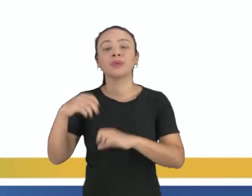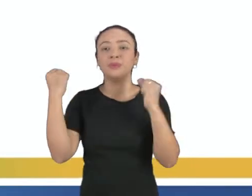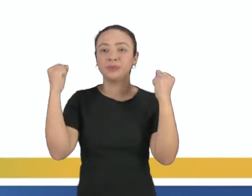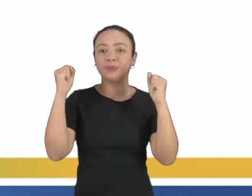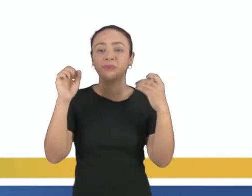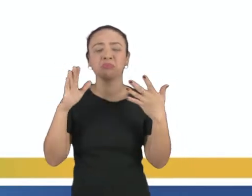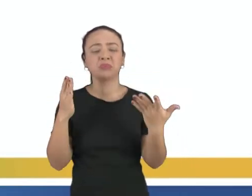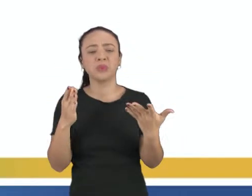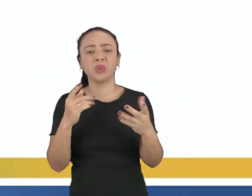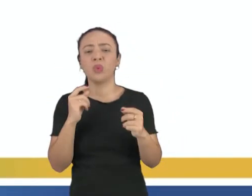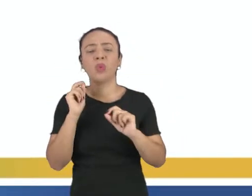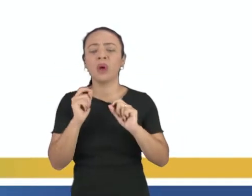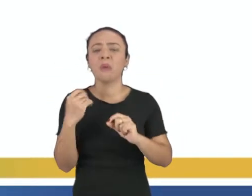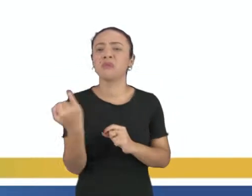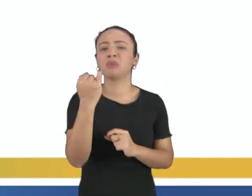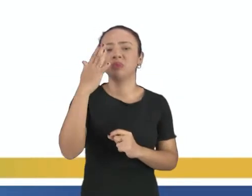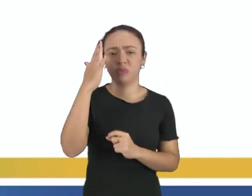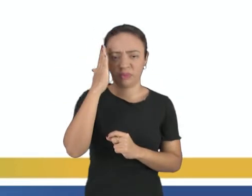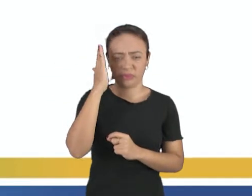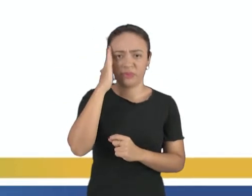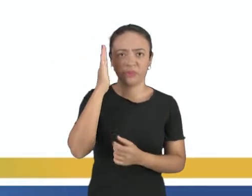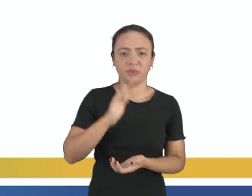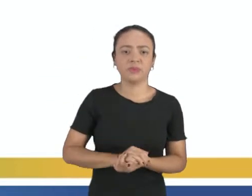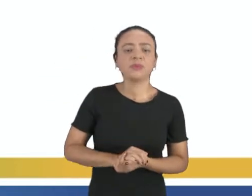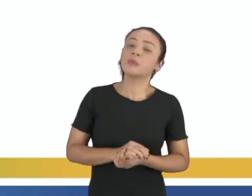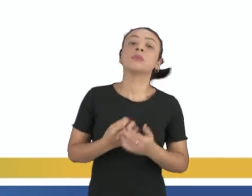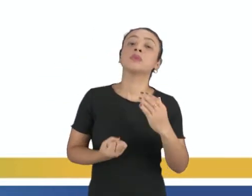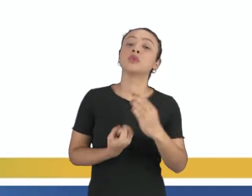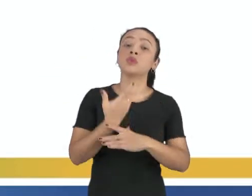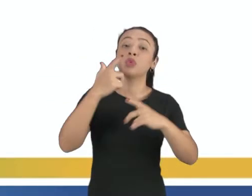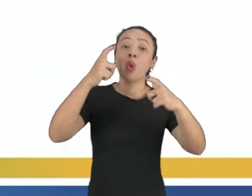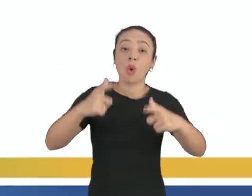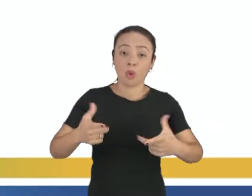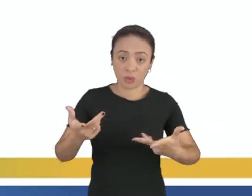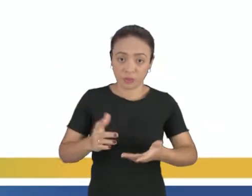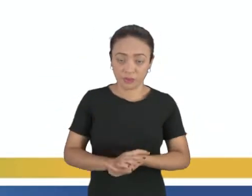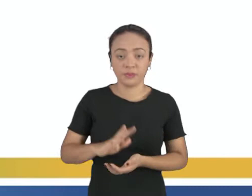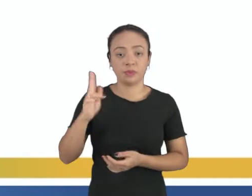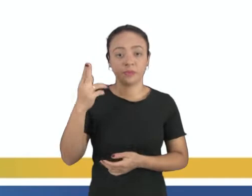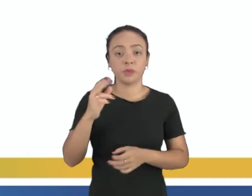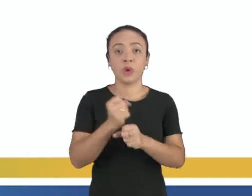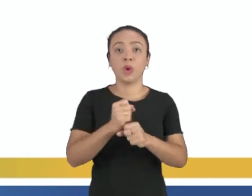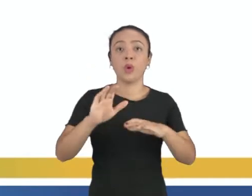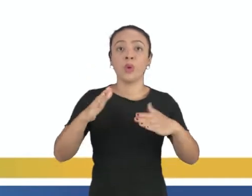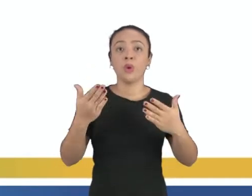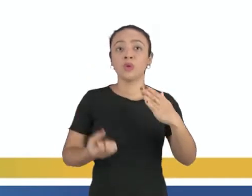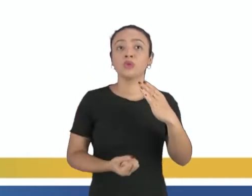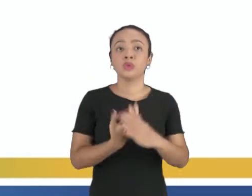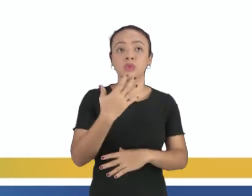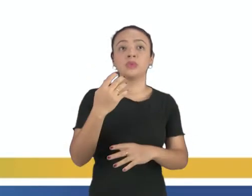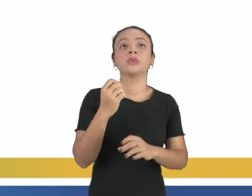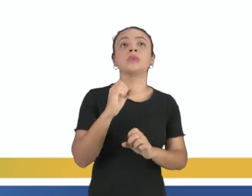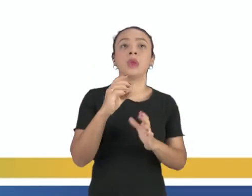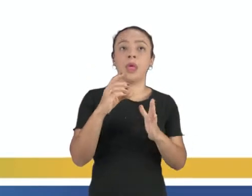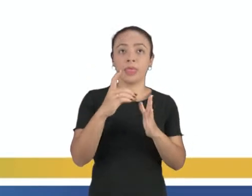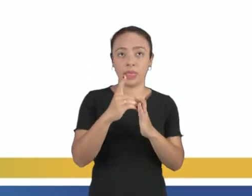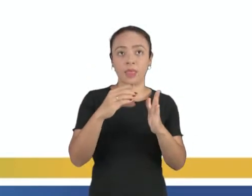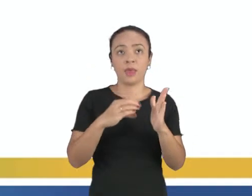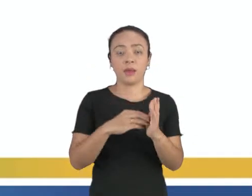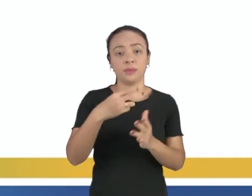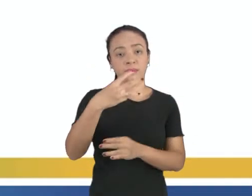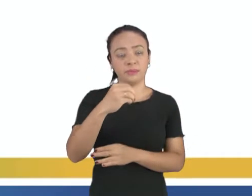é interessante a gente saber? Onde surgiu o futsal? Uruguai. Em qual ano surgiu o futsal? Surgiu na década de